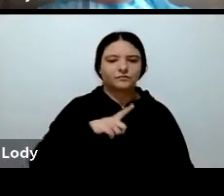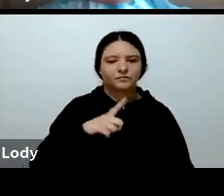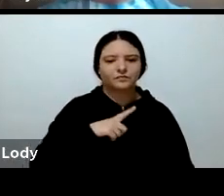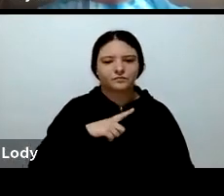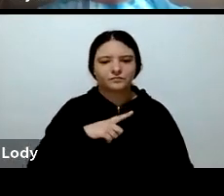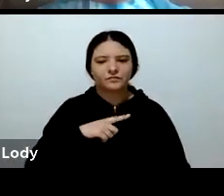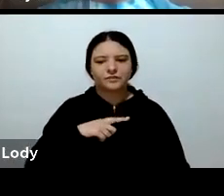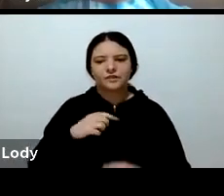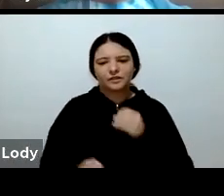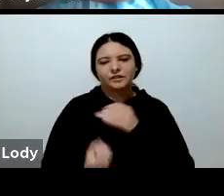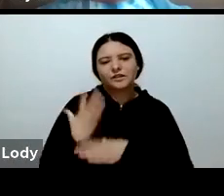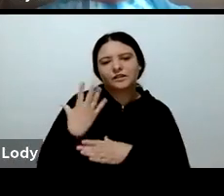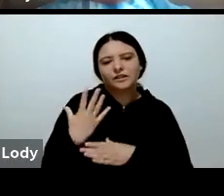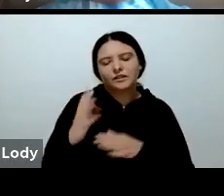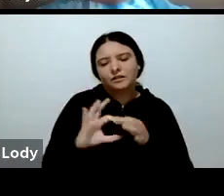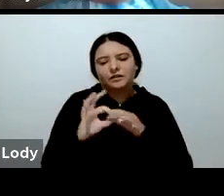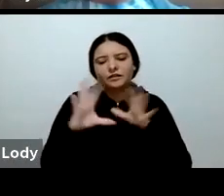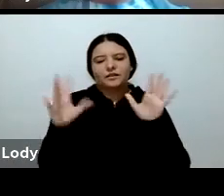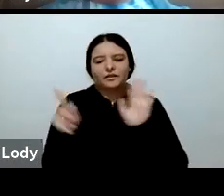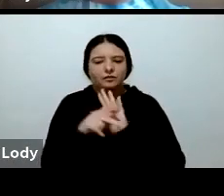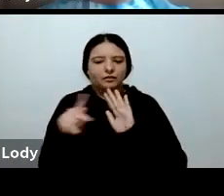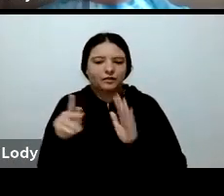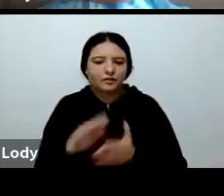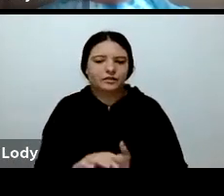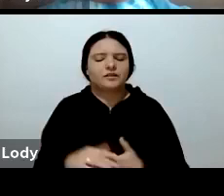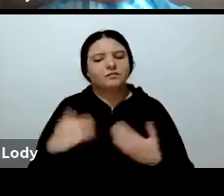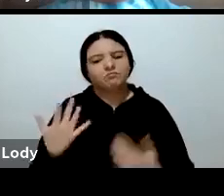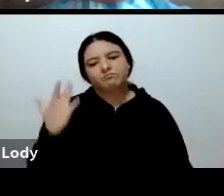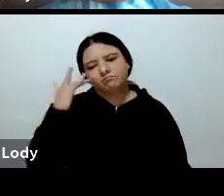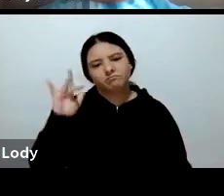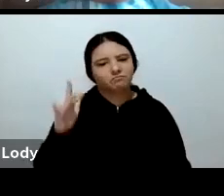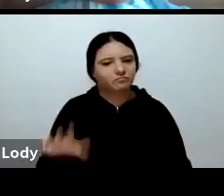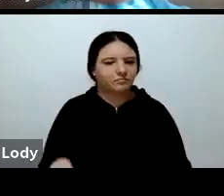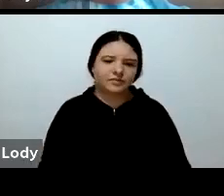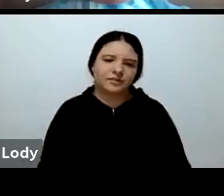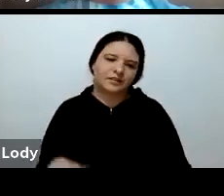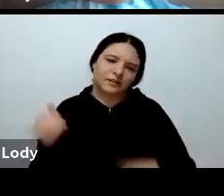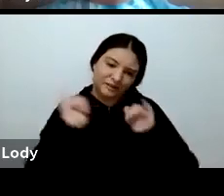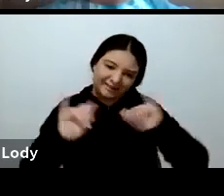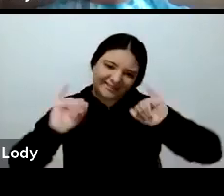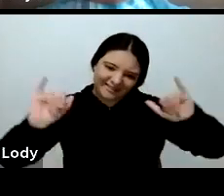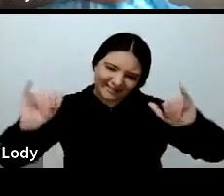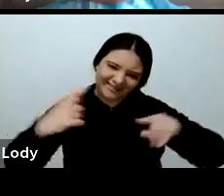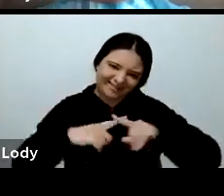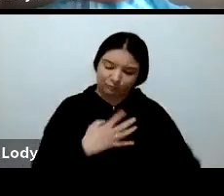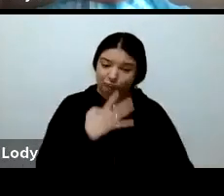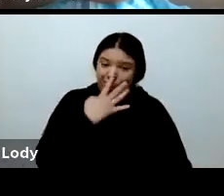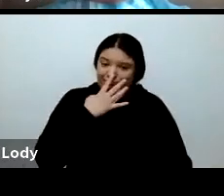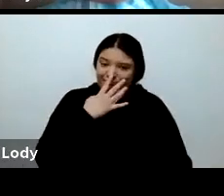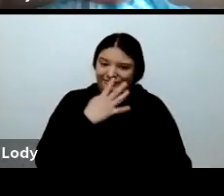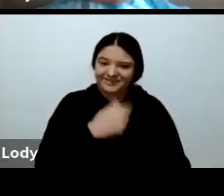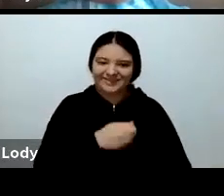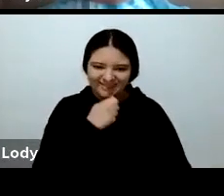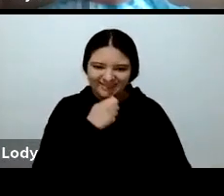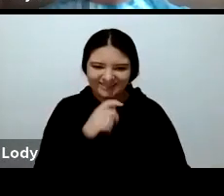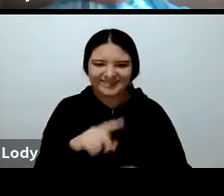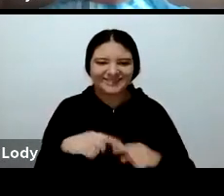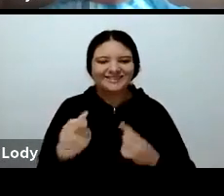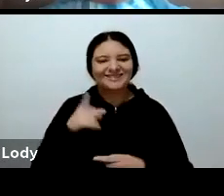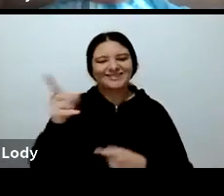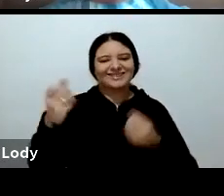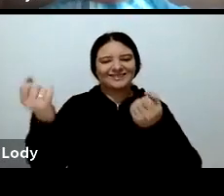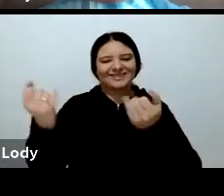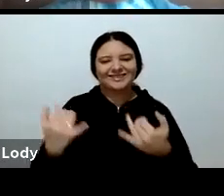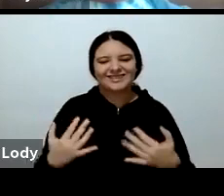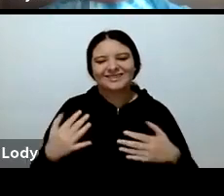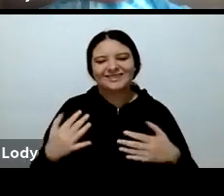sua própria libertação, né? Então, não sei, mas eu estou contando isso porque eu ainda estou muito impactada com essa cena, mas eu queria que você falasse a partir